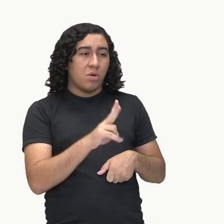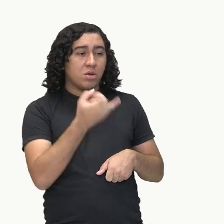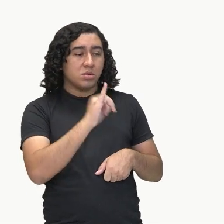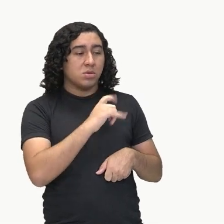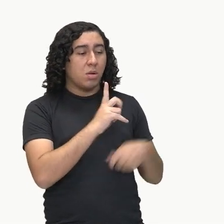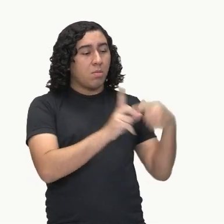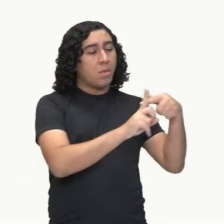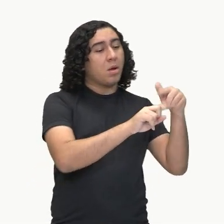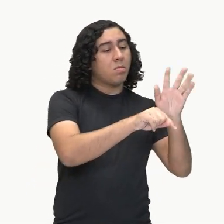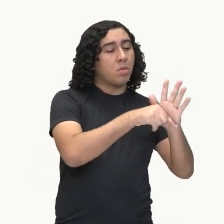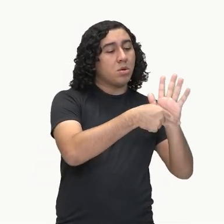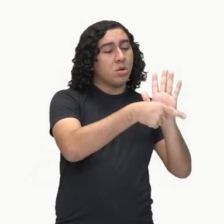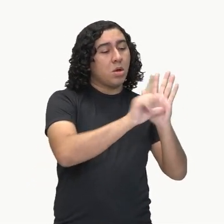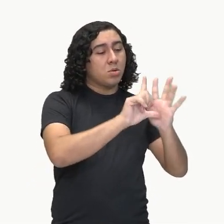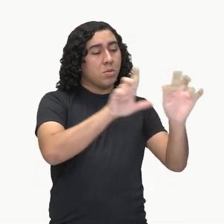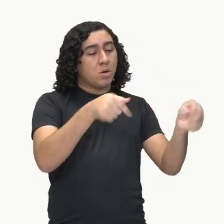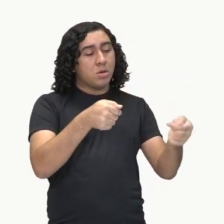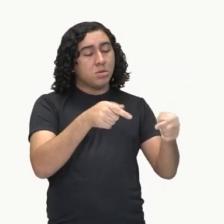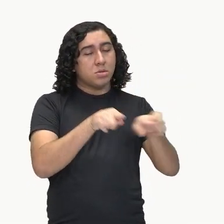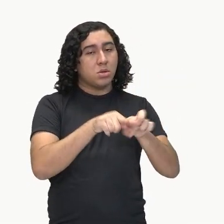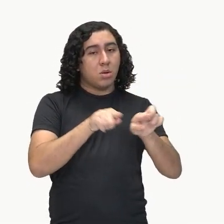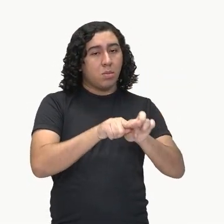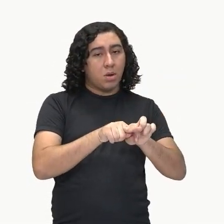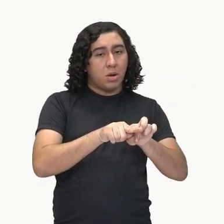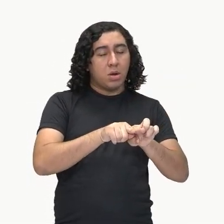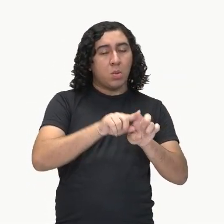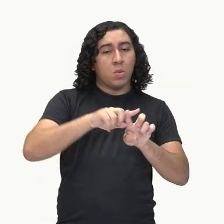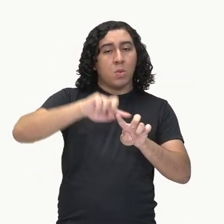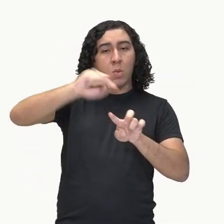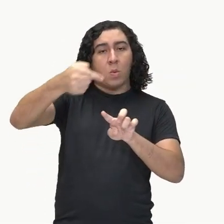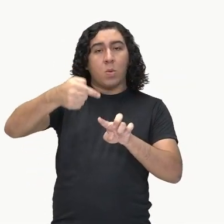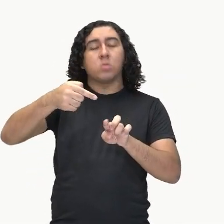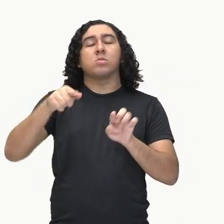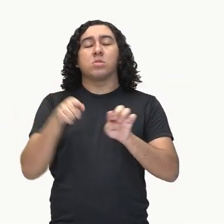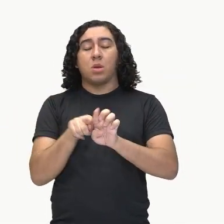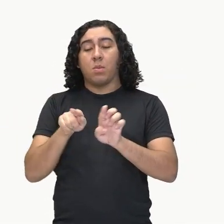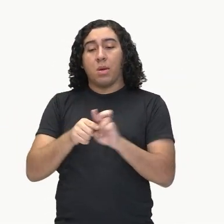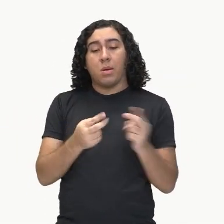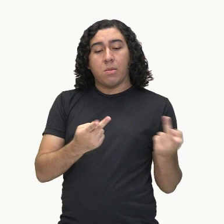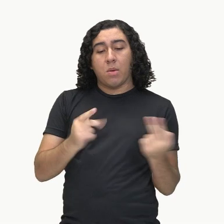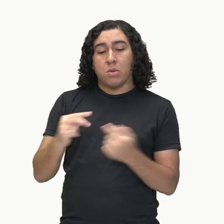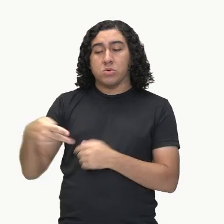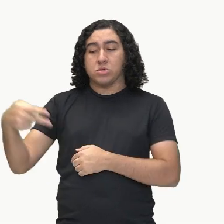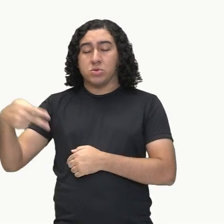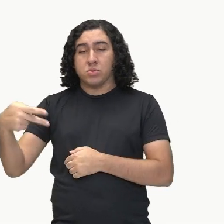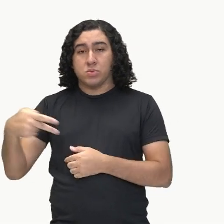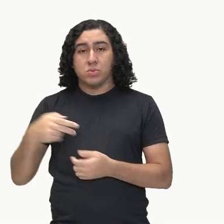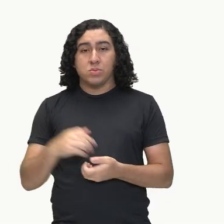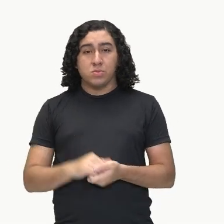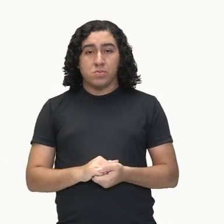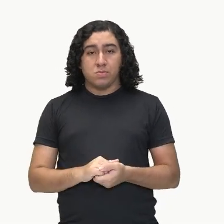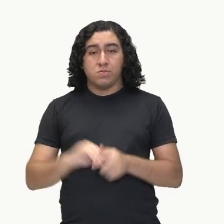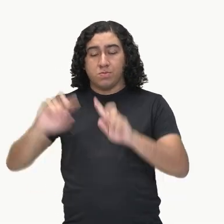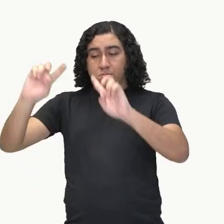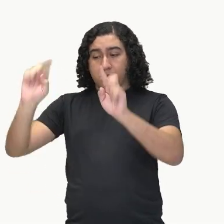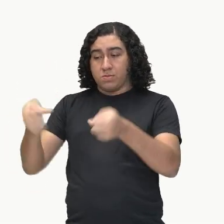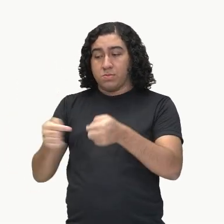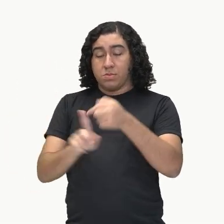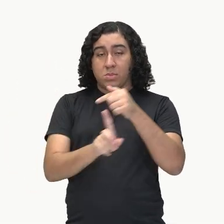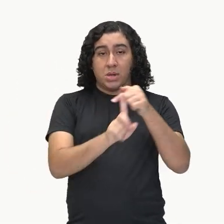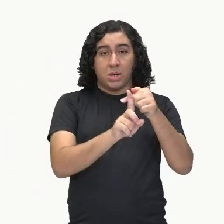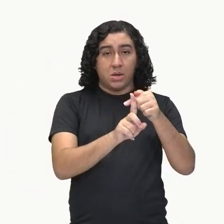o coeficiente, nós vamos também observar no segundo. é o sinal aqui de mais